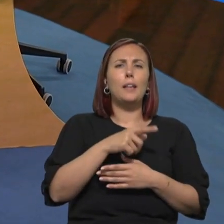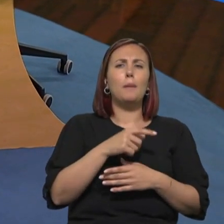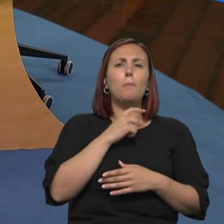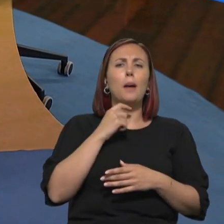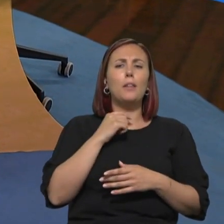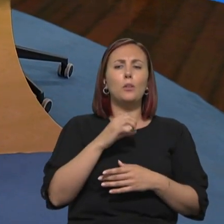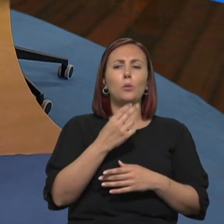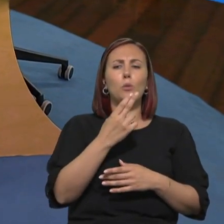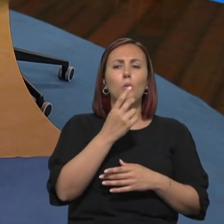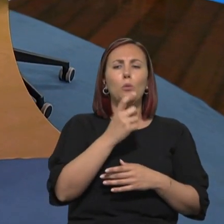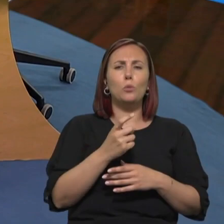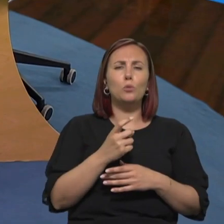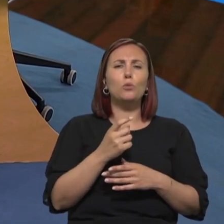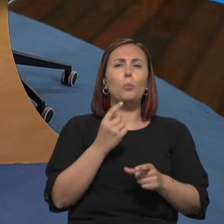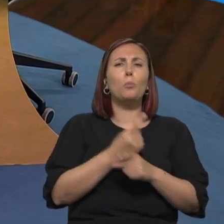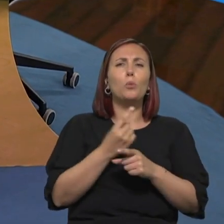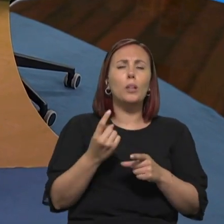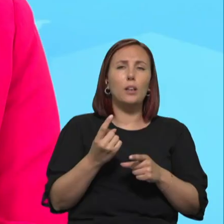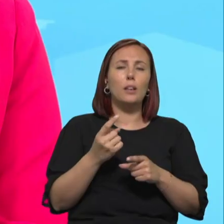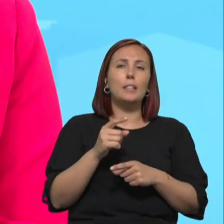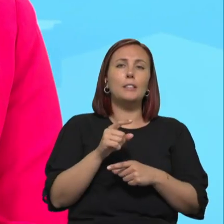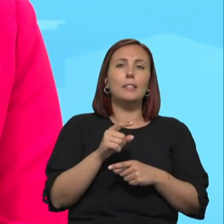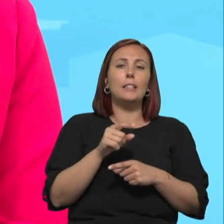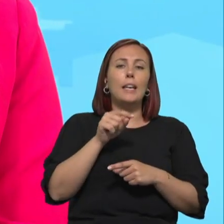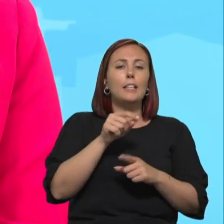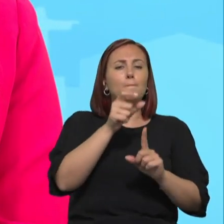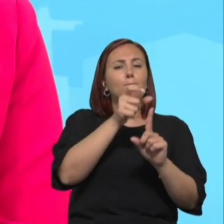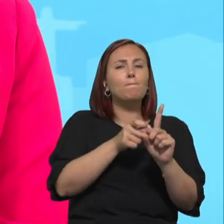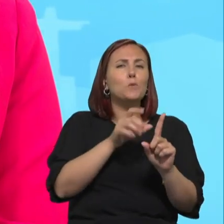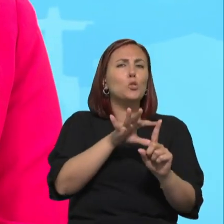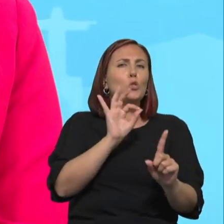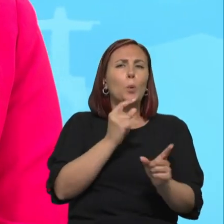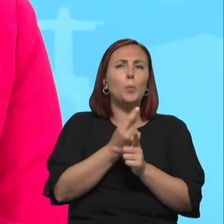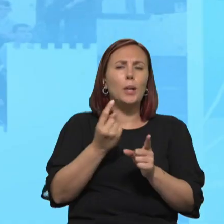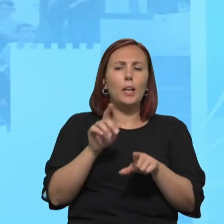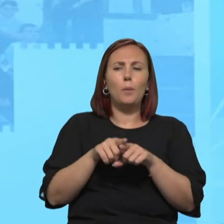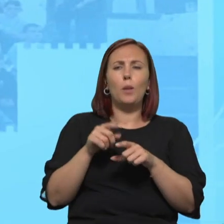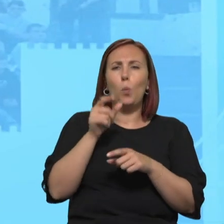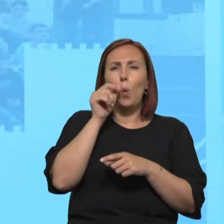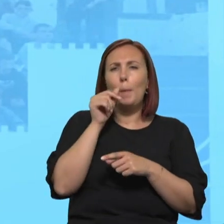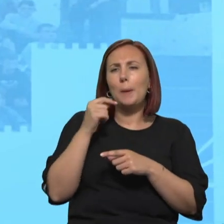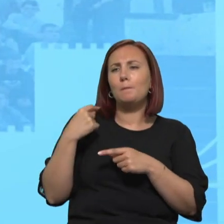porquê escolher esta figura, um homem tradicionalmente